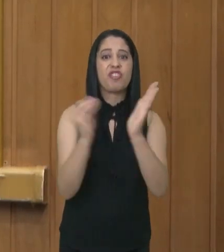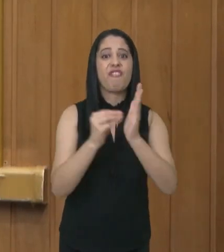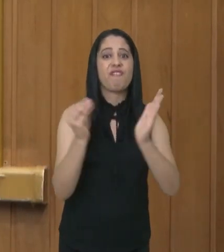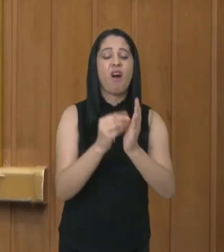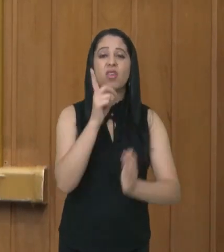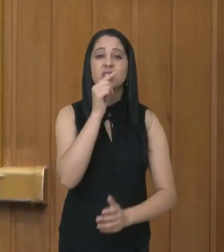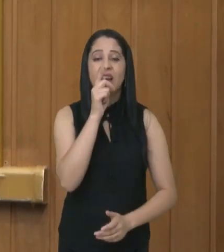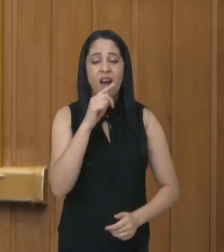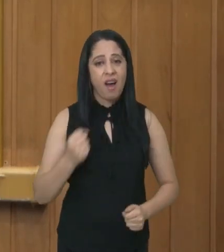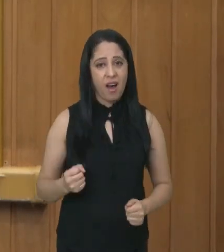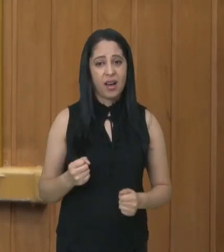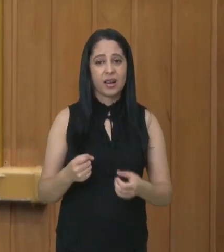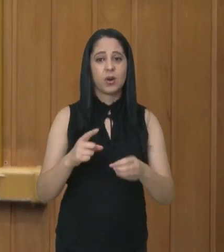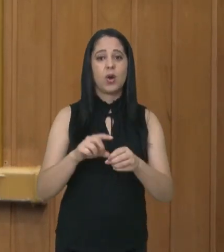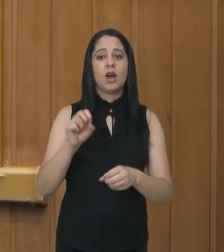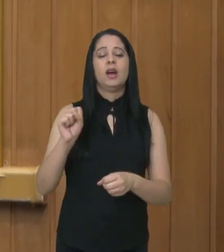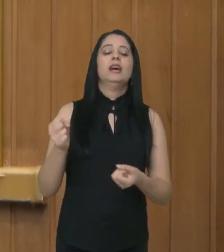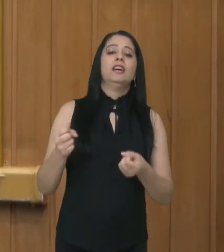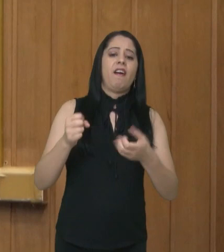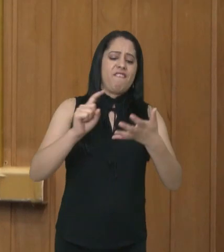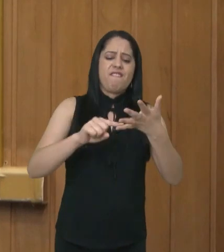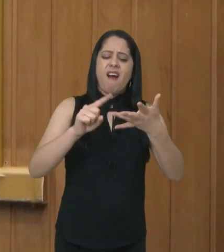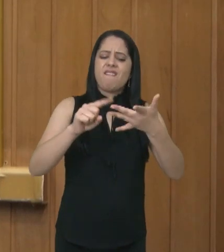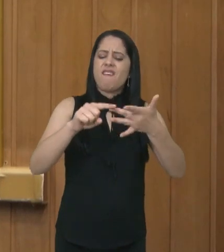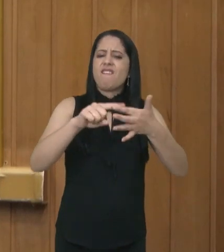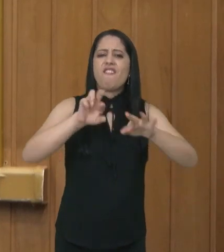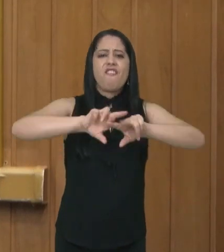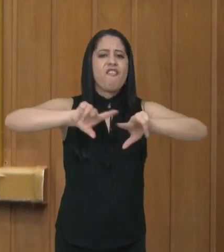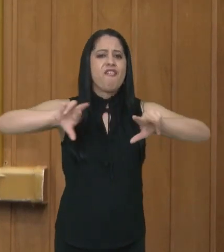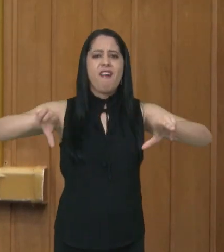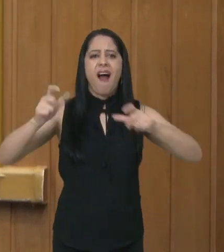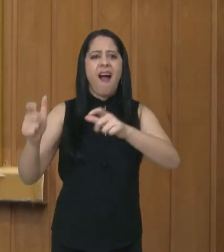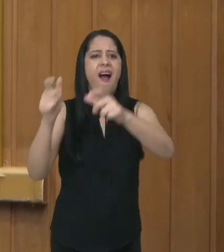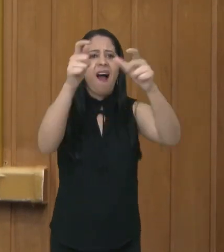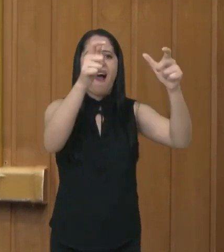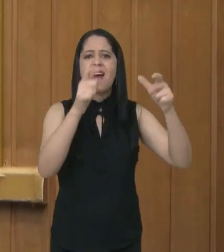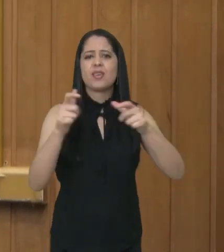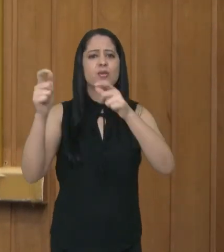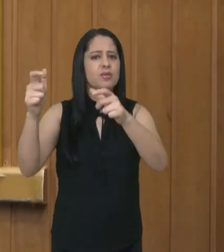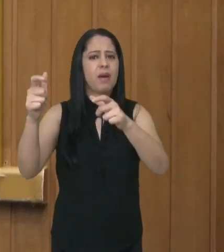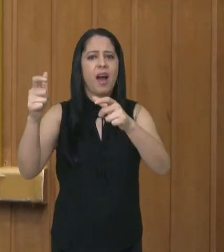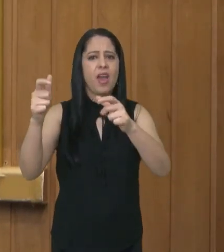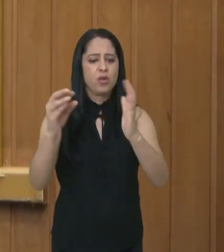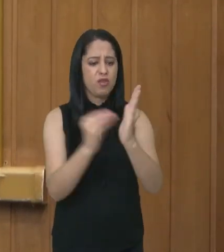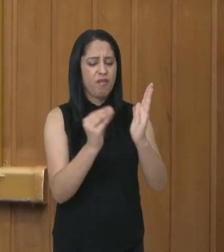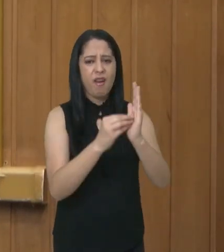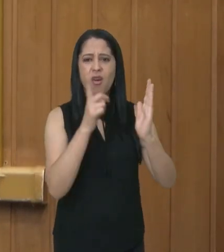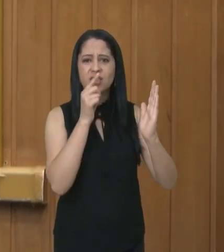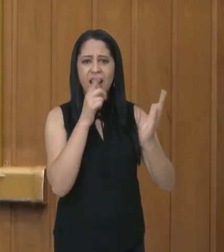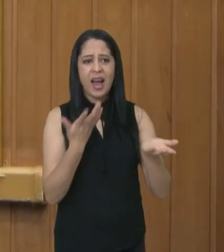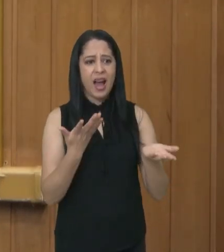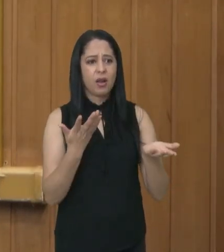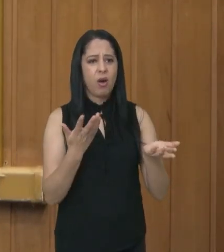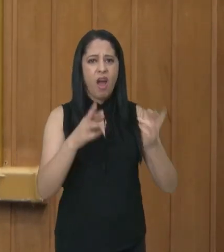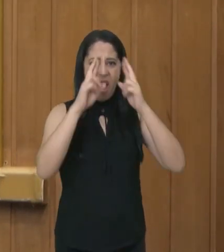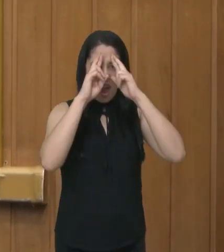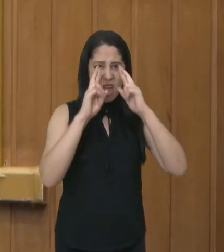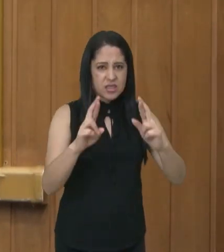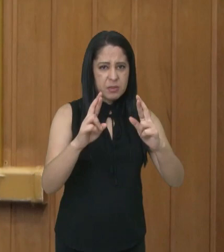Capão Grosso, Santa Hermínia, é um desrespeito total com o joseense. Isso aí é um